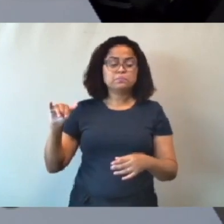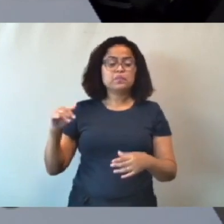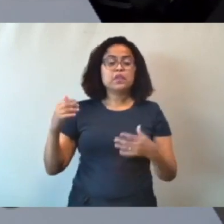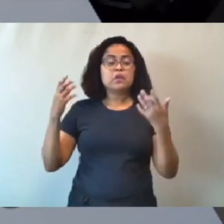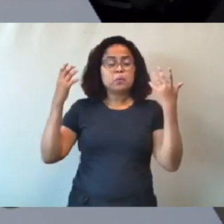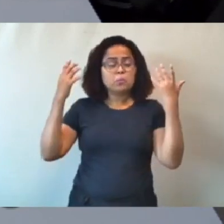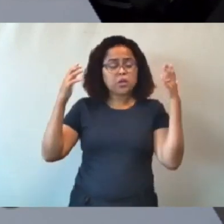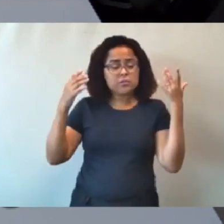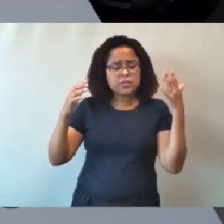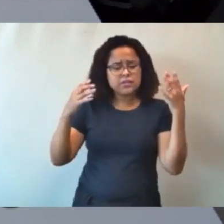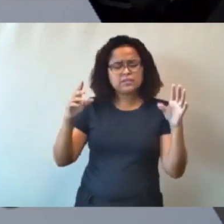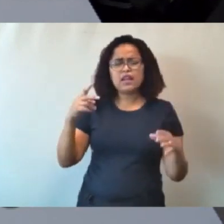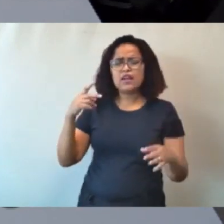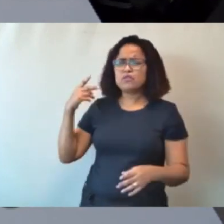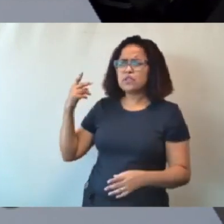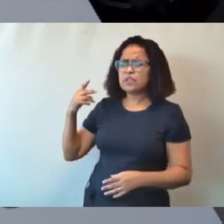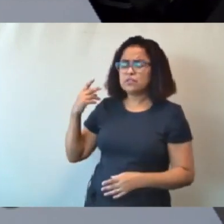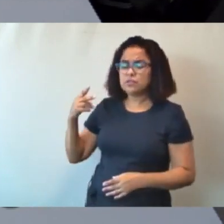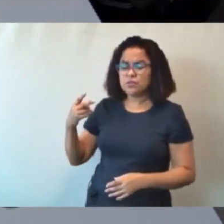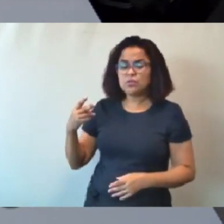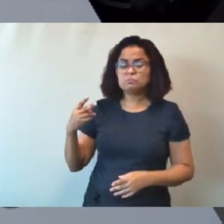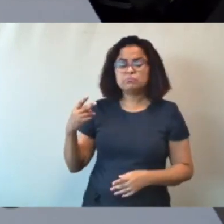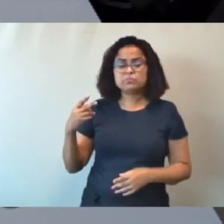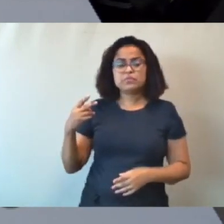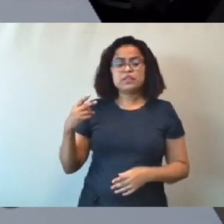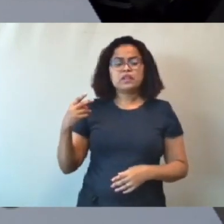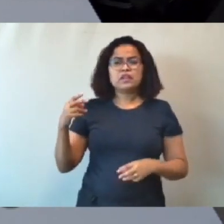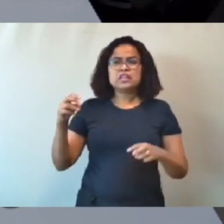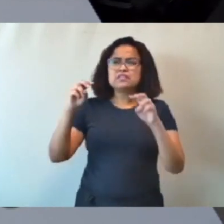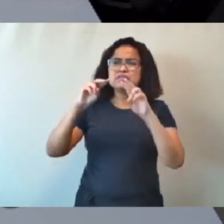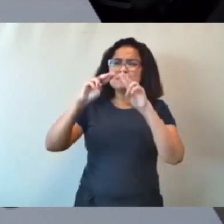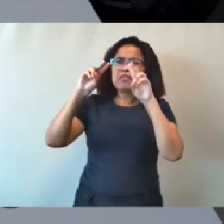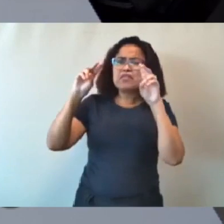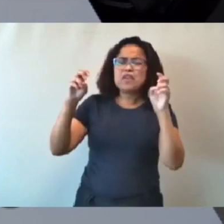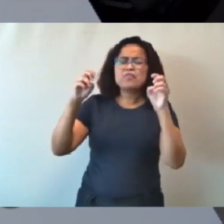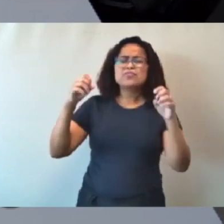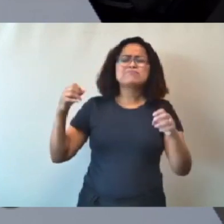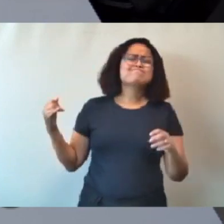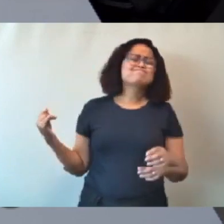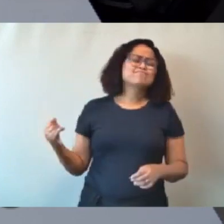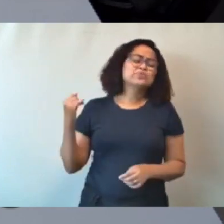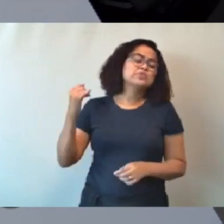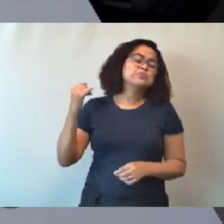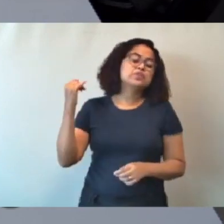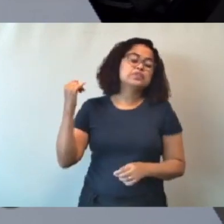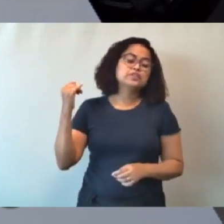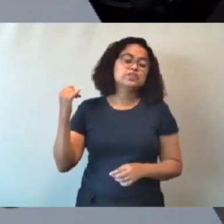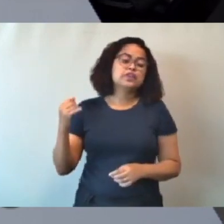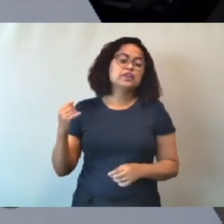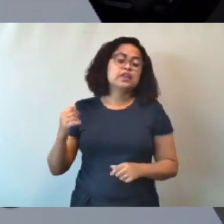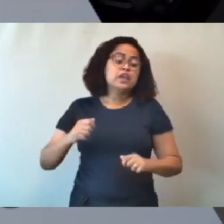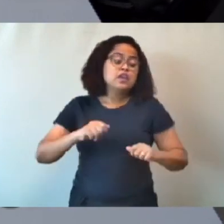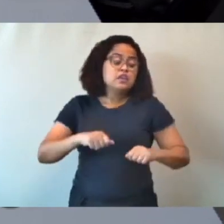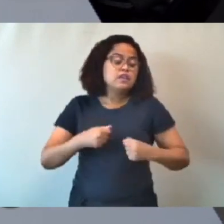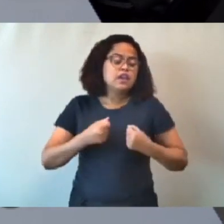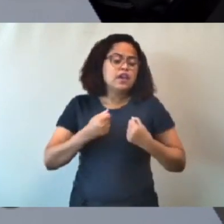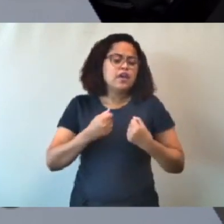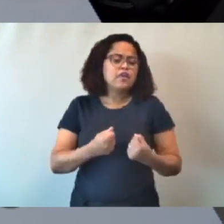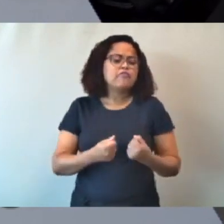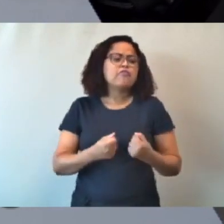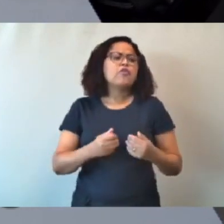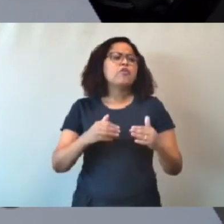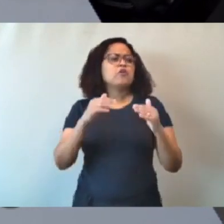essa audiência nesse tema tão importante e realmente reforçando aqui e concordando com algumas